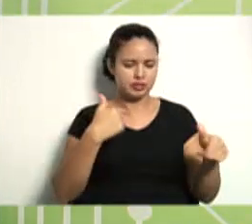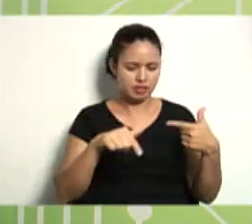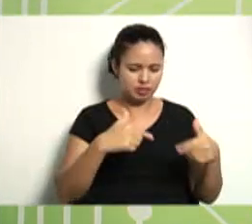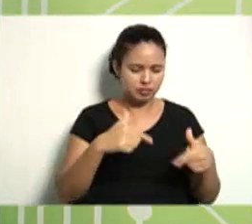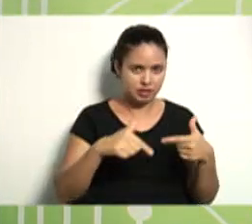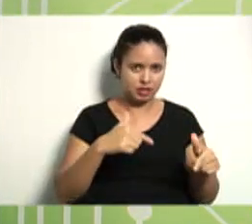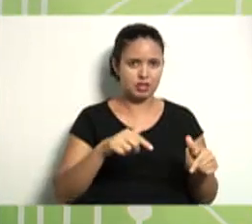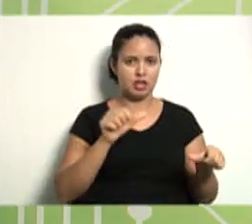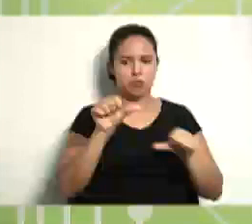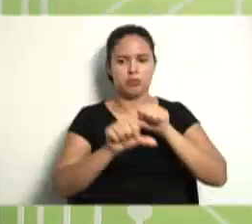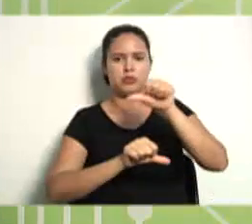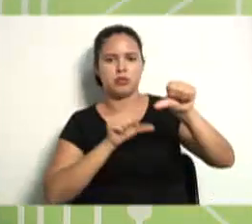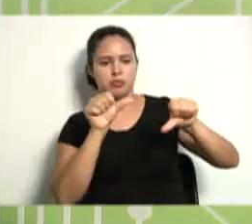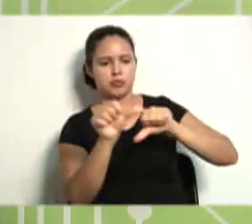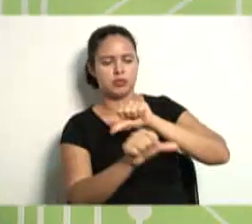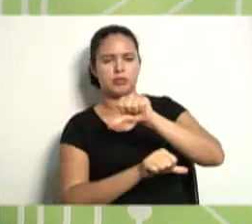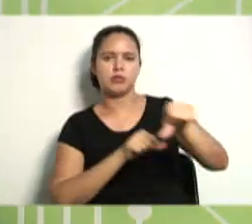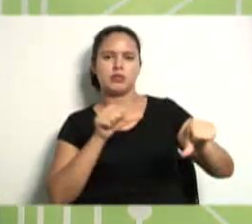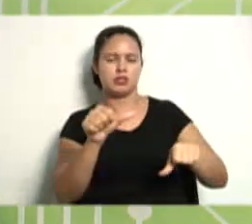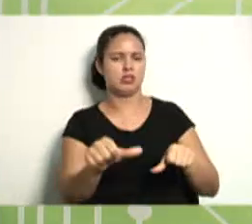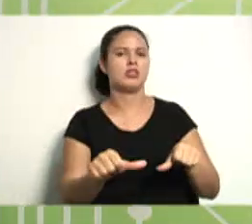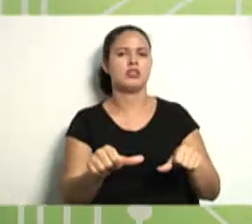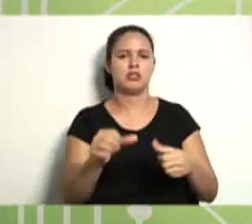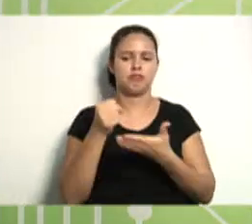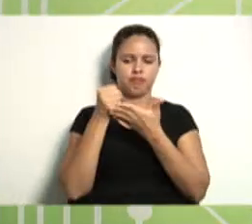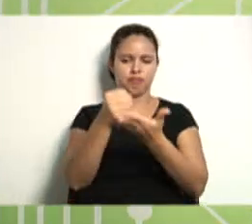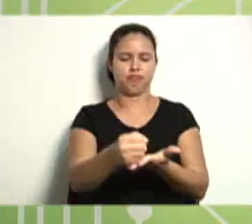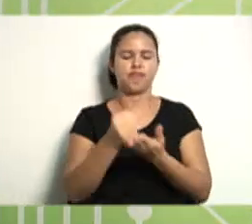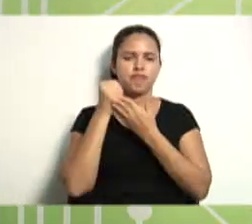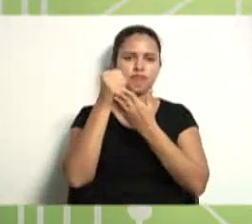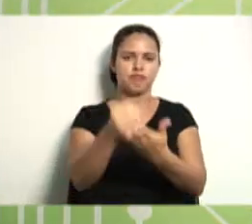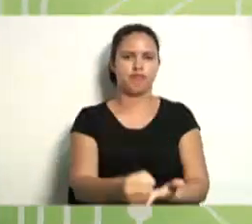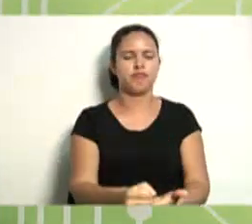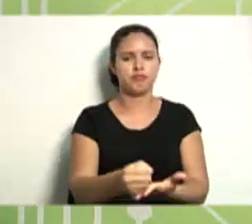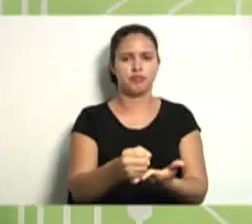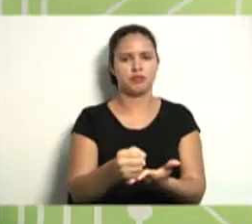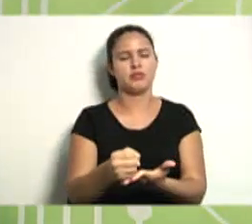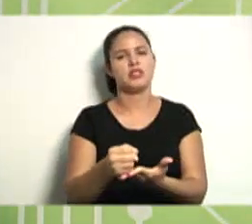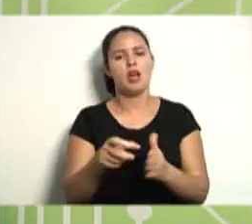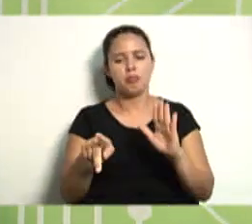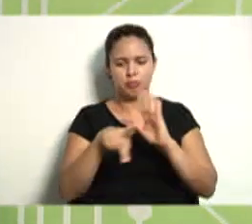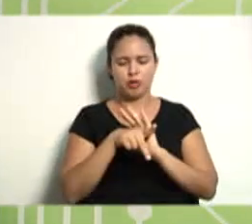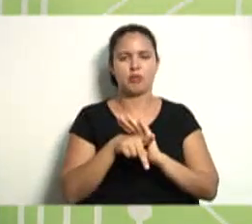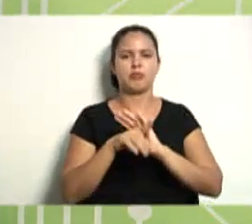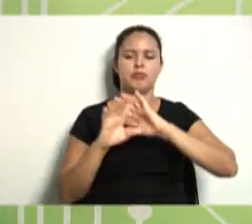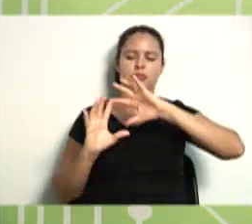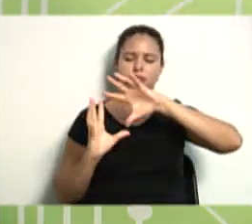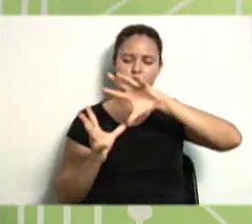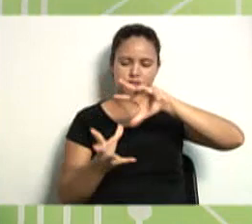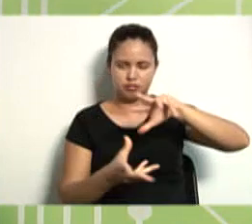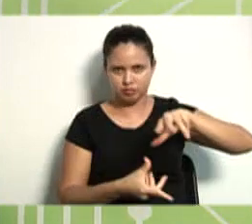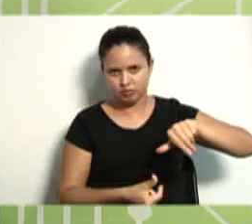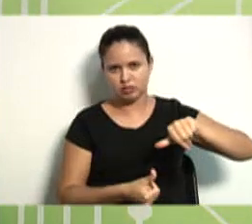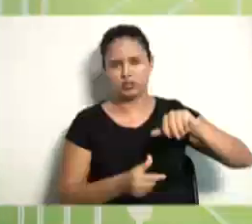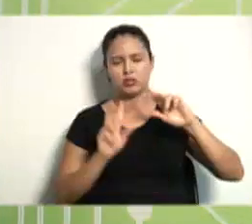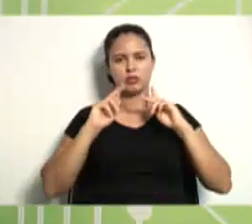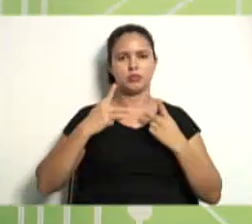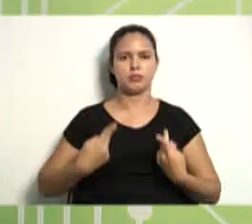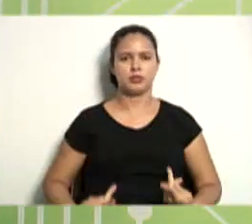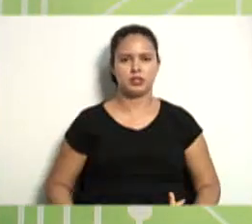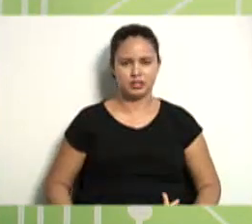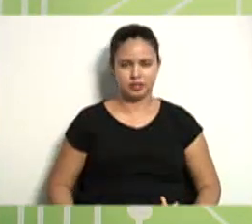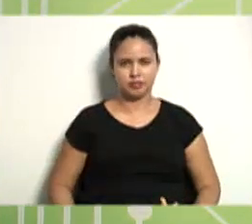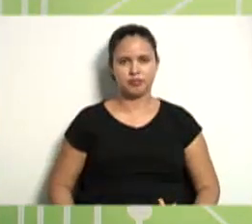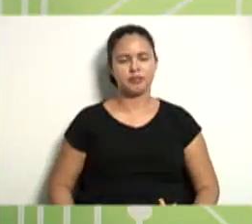é nato. Não tem como nós exercermos a nossa humanidade, o diferencial que é